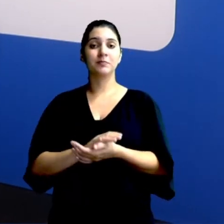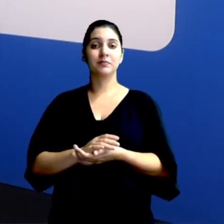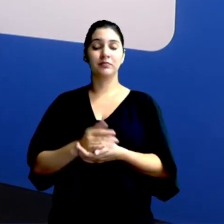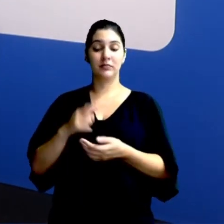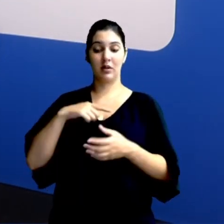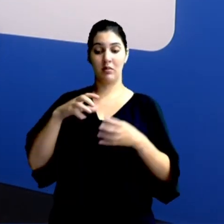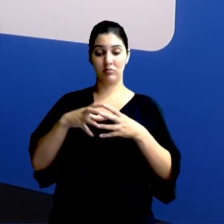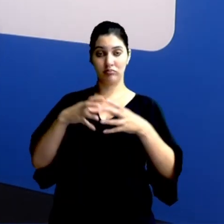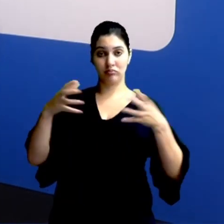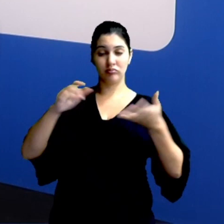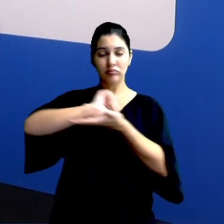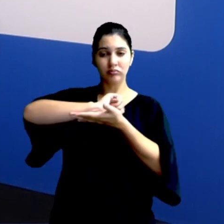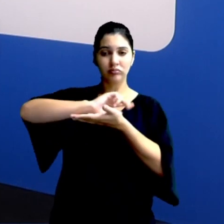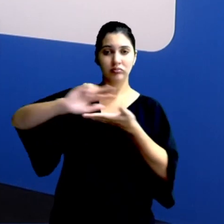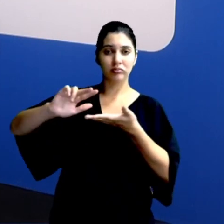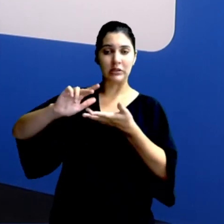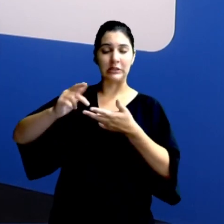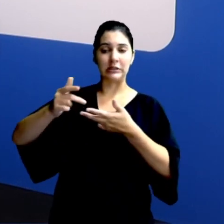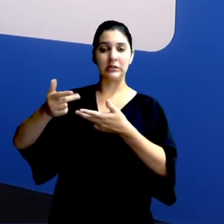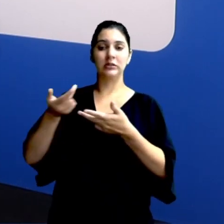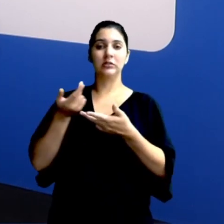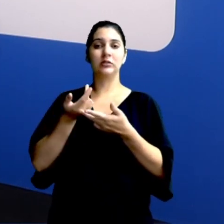Com grande diversidade